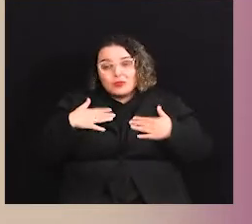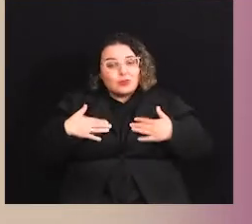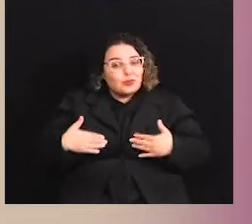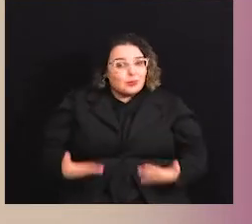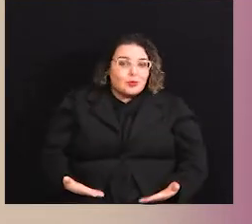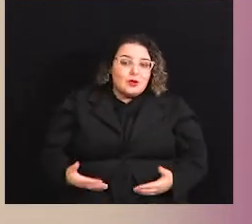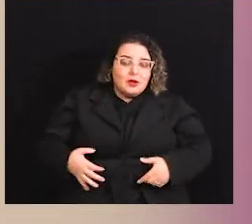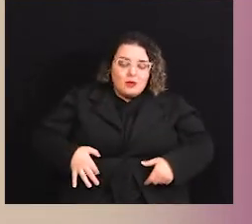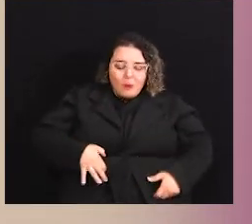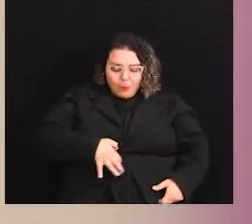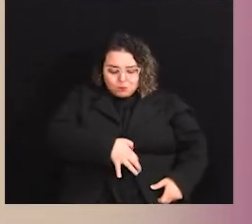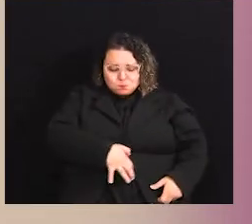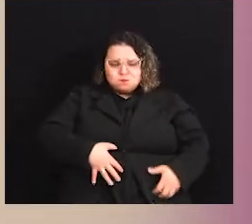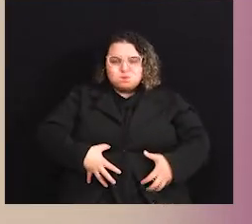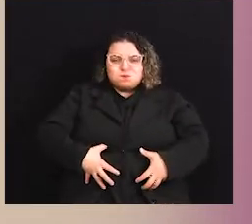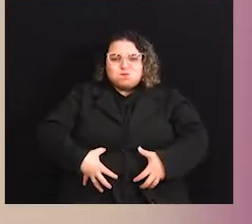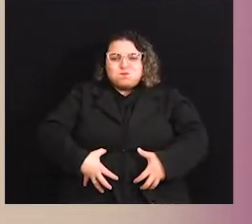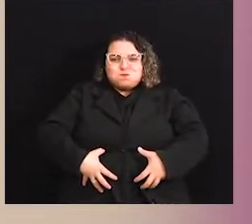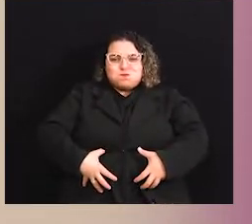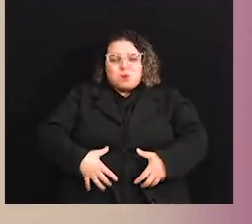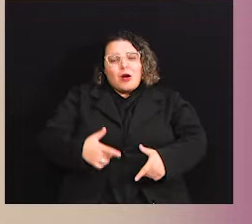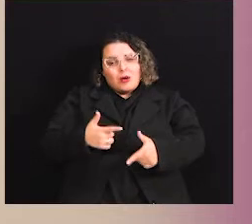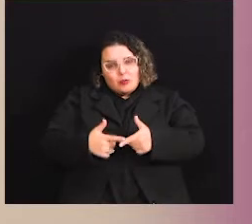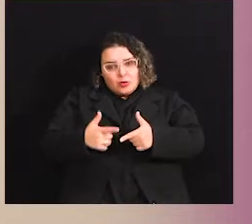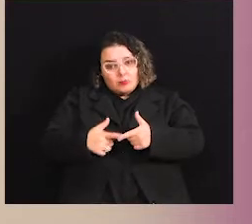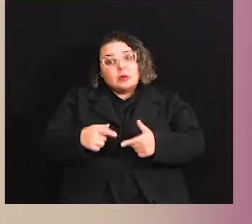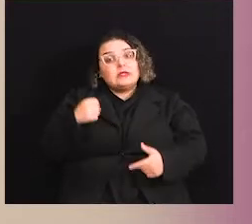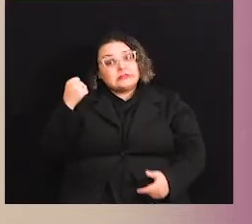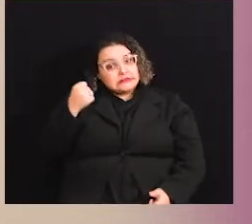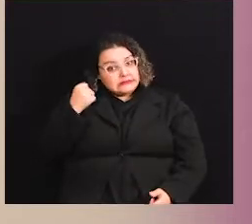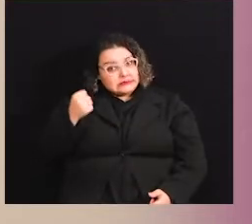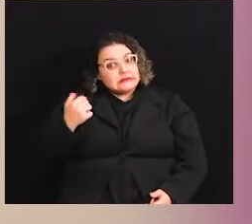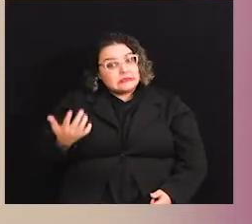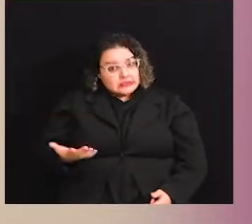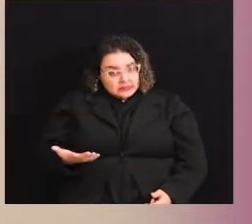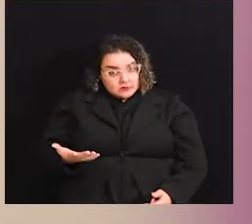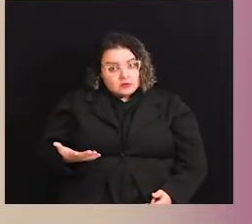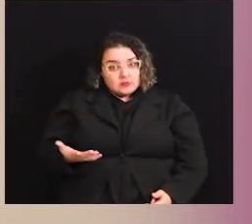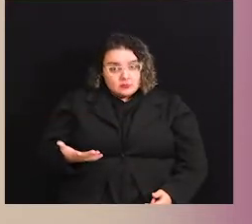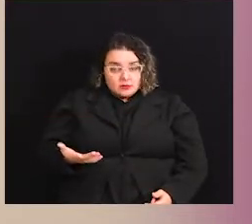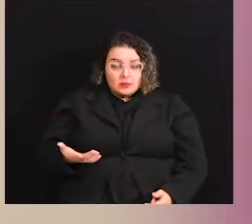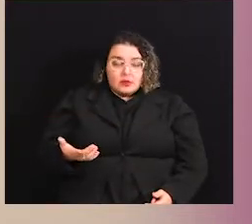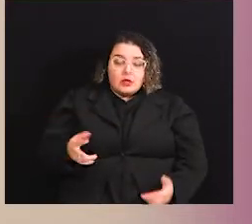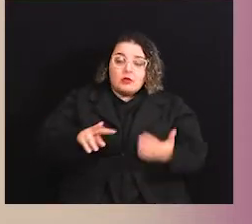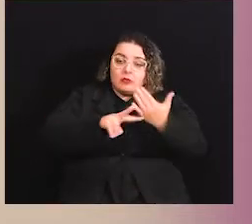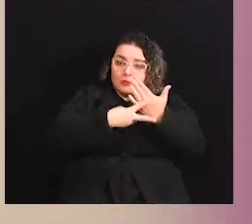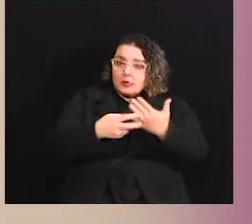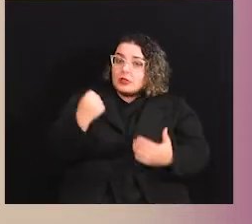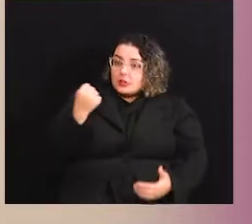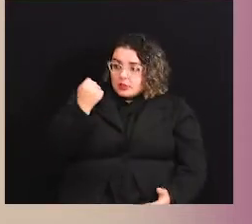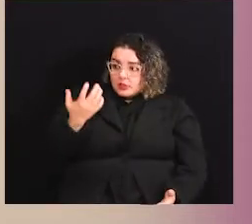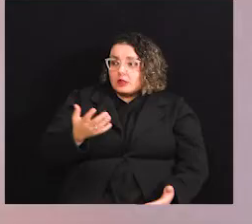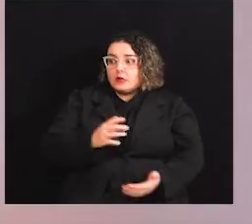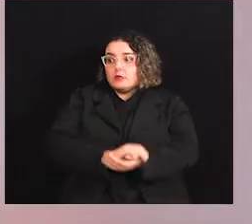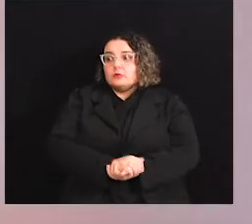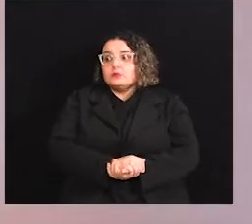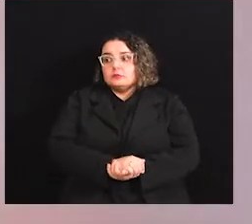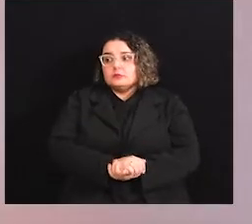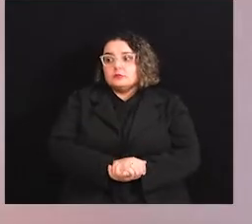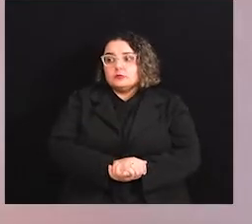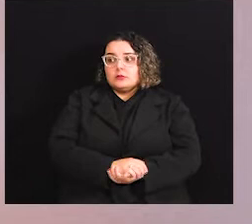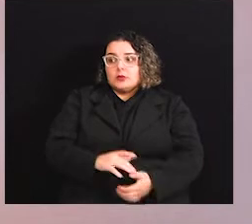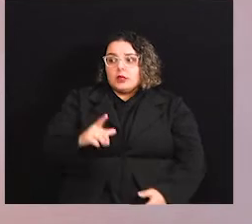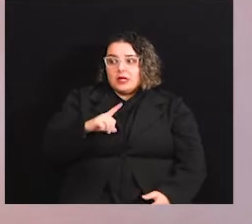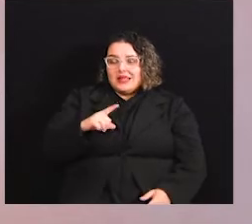mais inflamado cronicamente, acaba tendo sintomas muito mais graves e repercussões muito mais graves. Doutor,